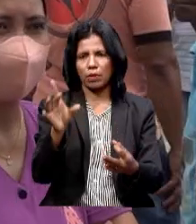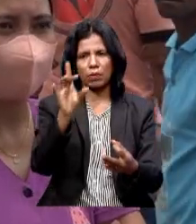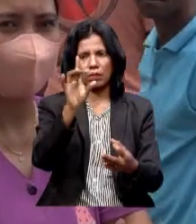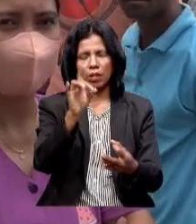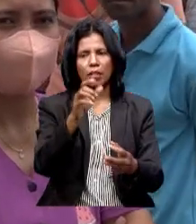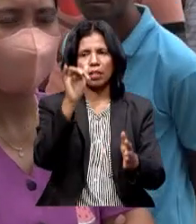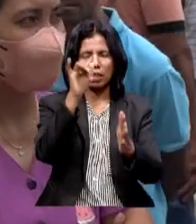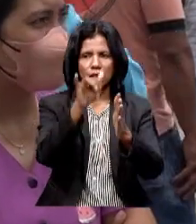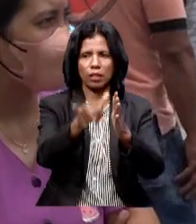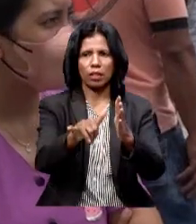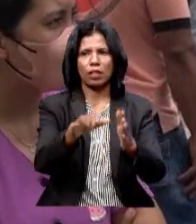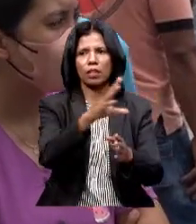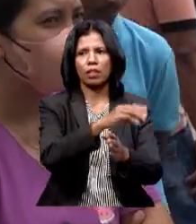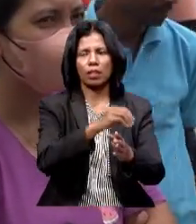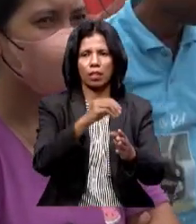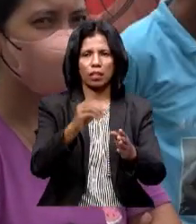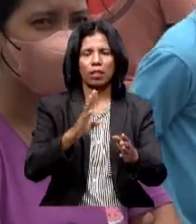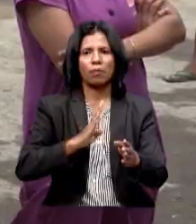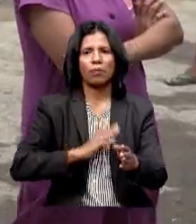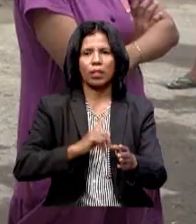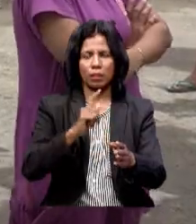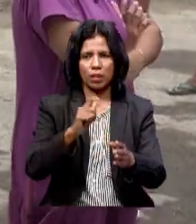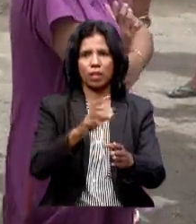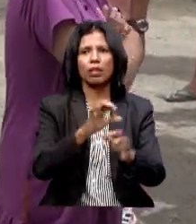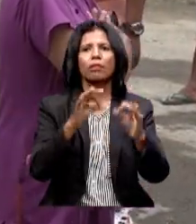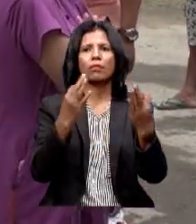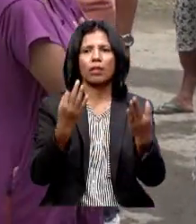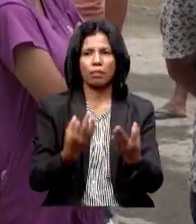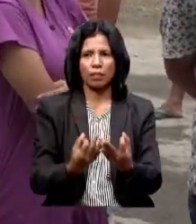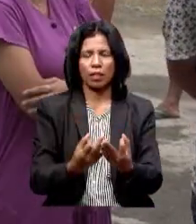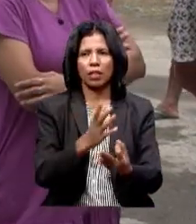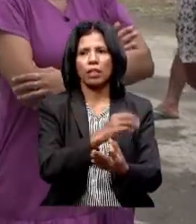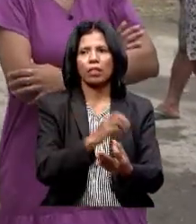provisório hela ia ex heliport bairupite, no família umacain sanolo resim